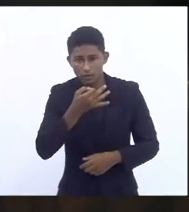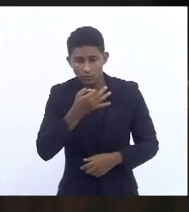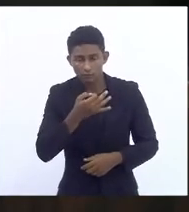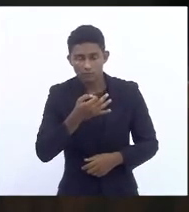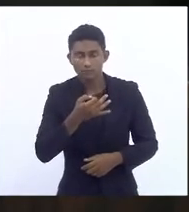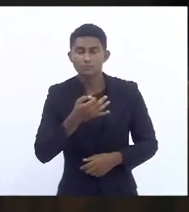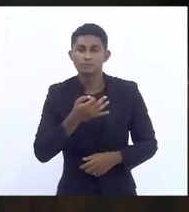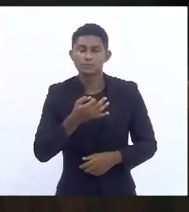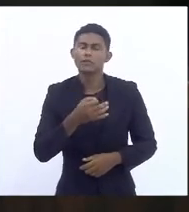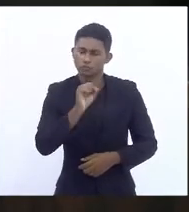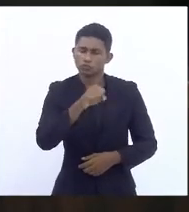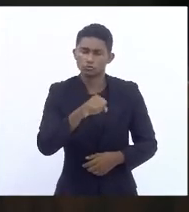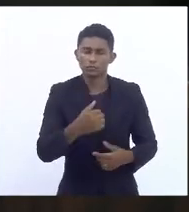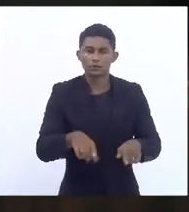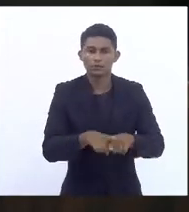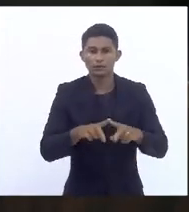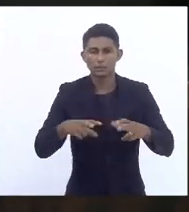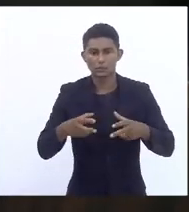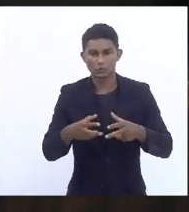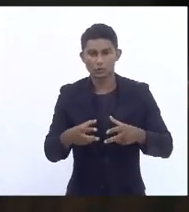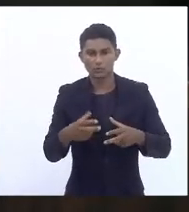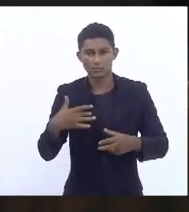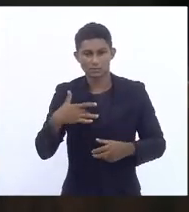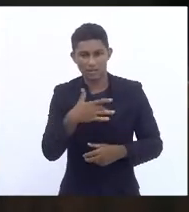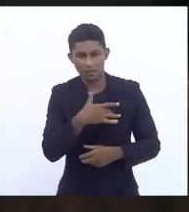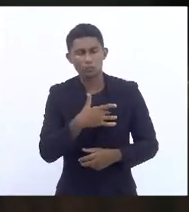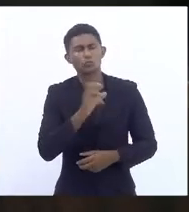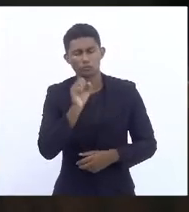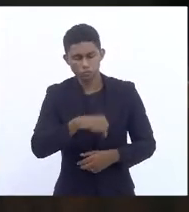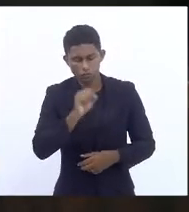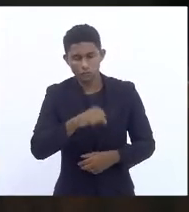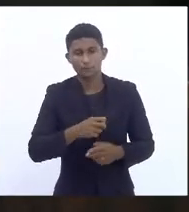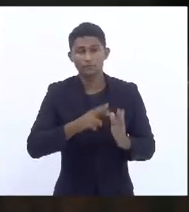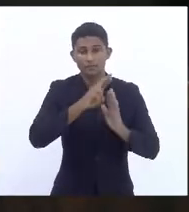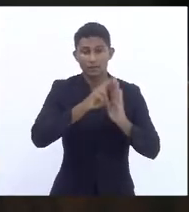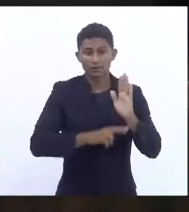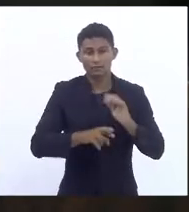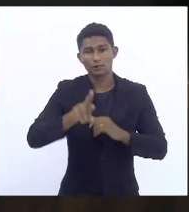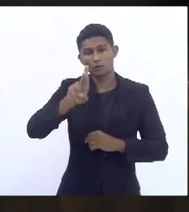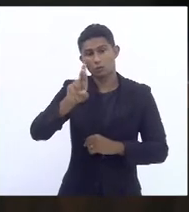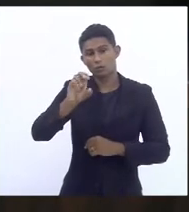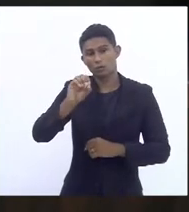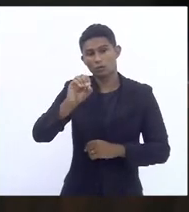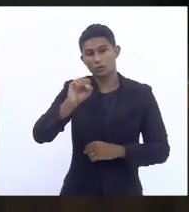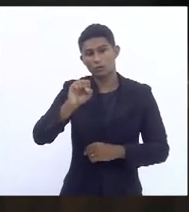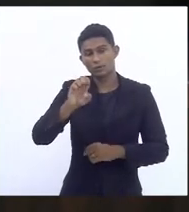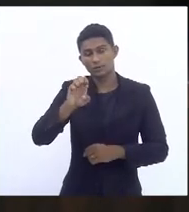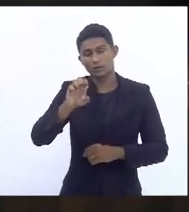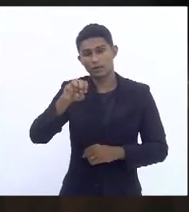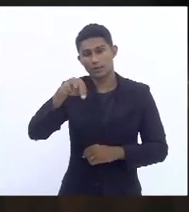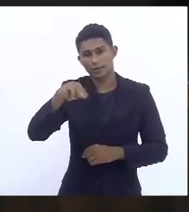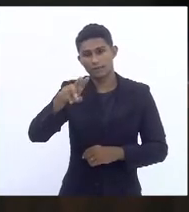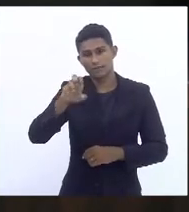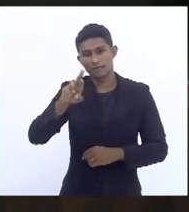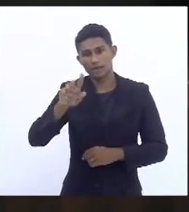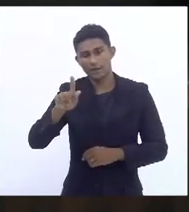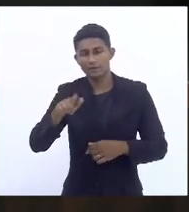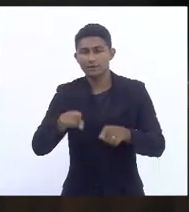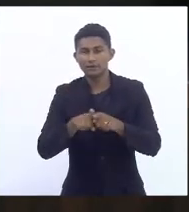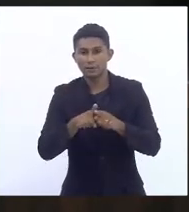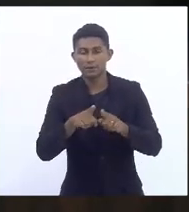de saúde, favorável. Relatores, deputado Rosenberg, Reis e deputada Marta Rocha. Em